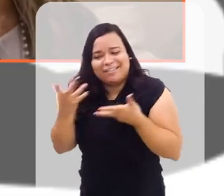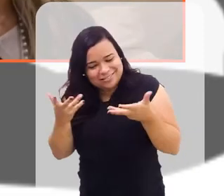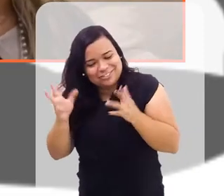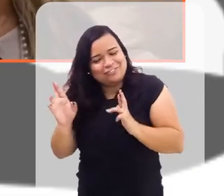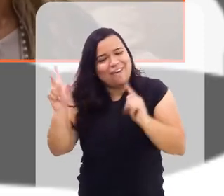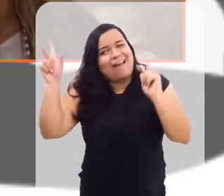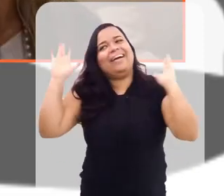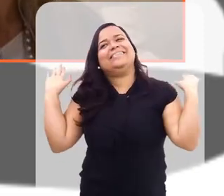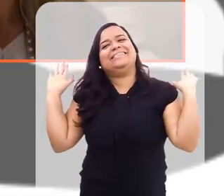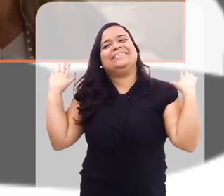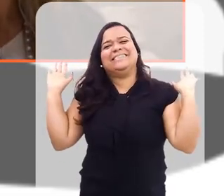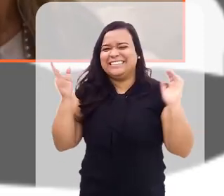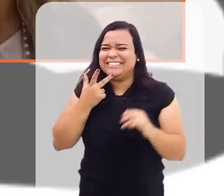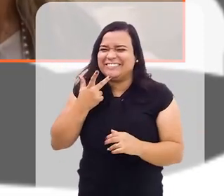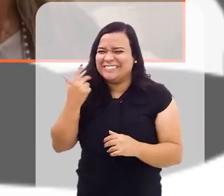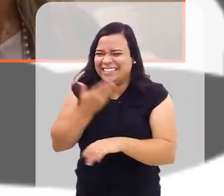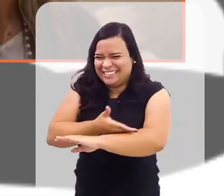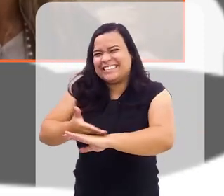coisas diferentes, né?